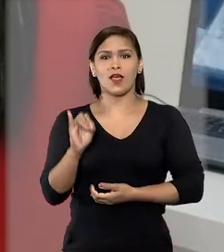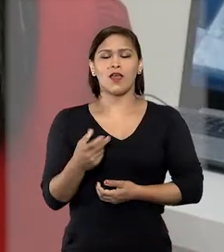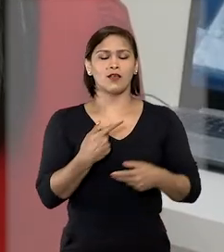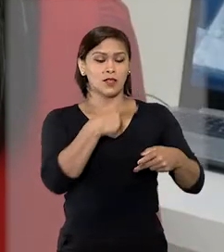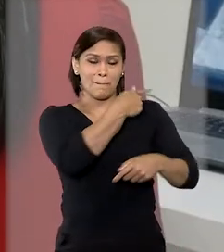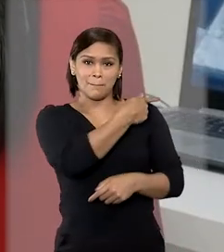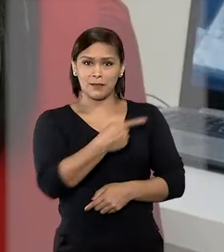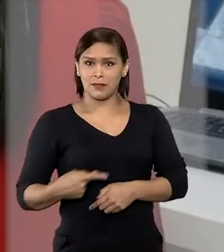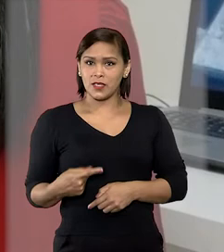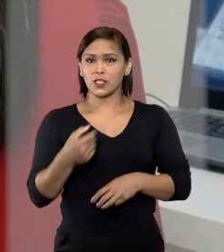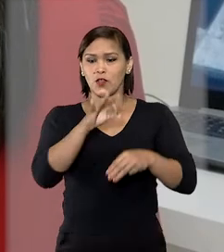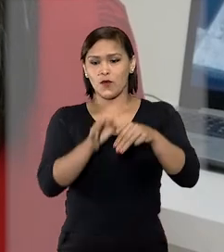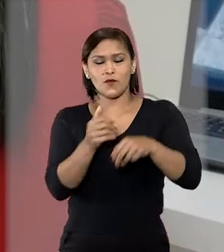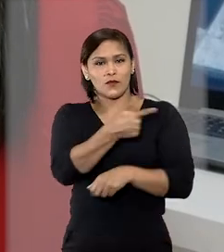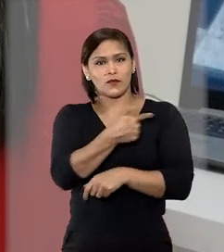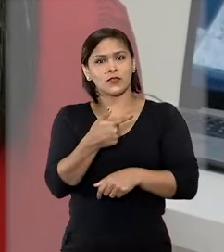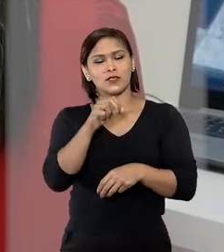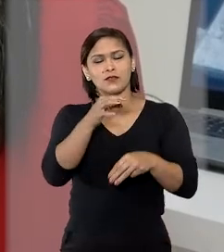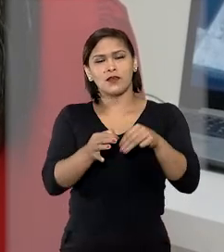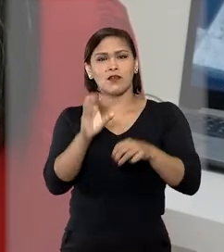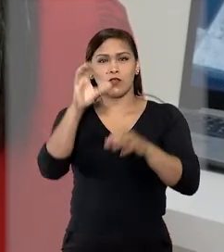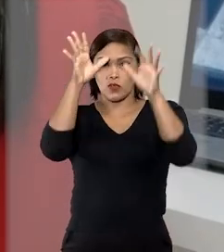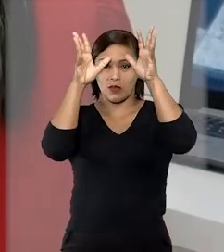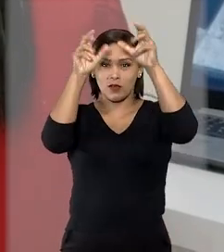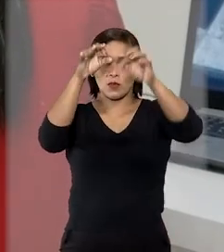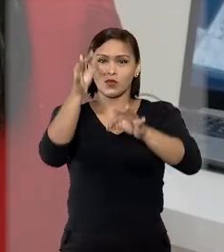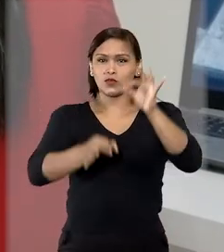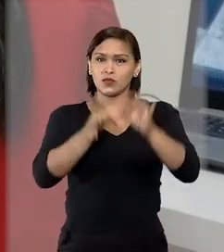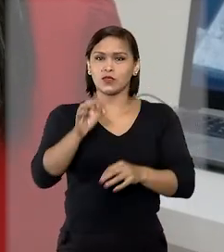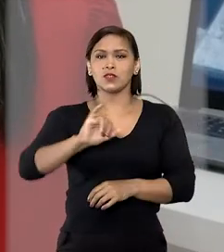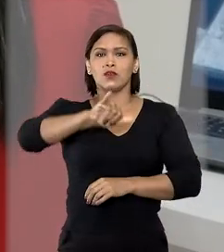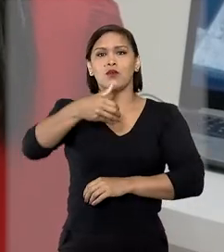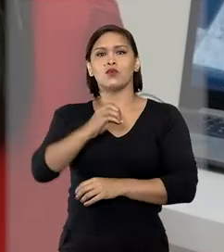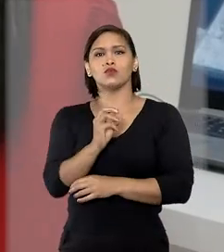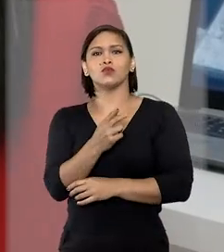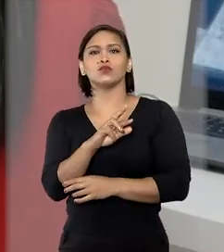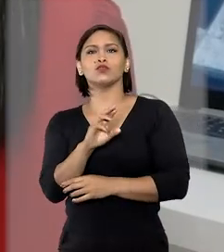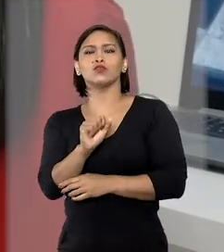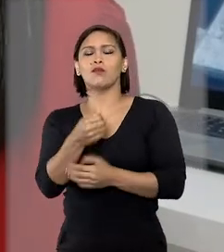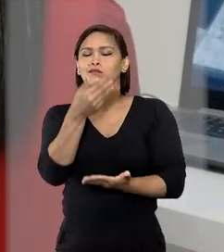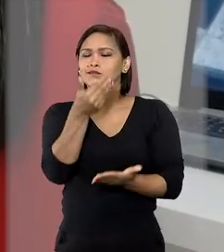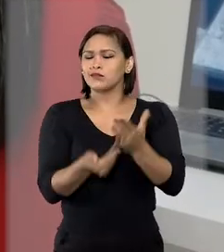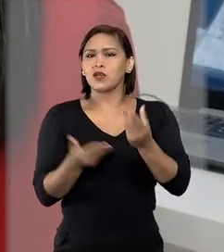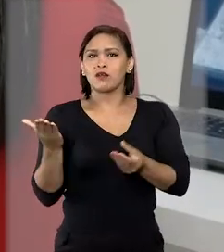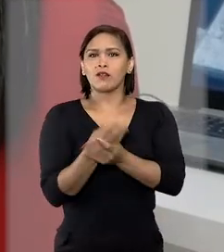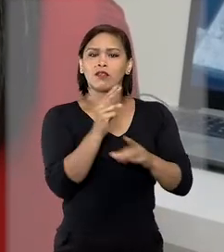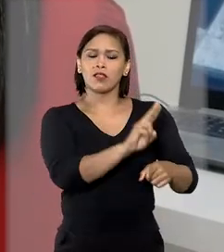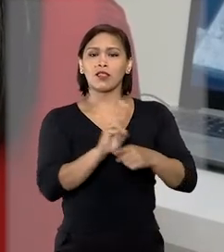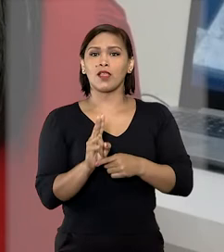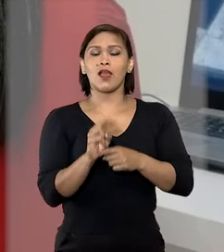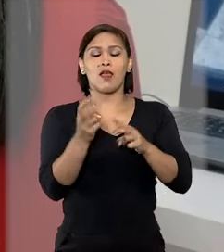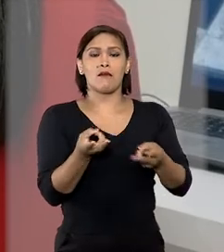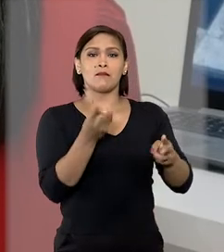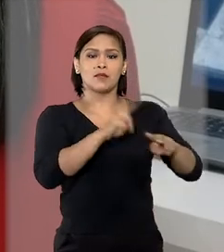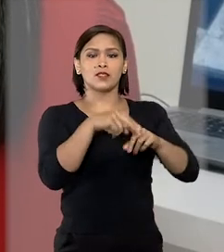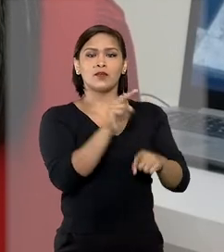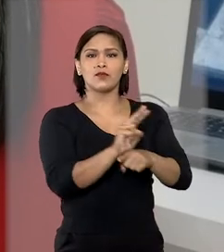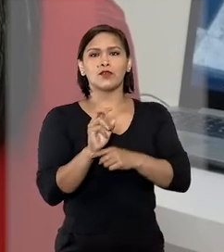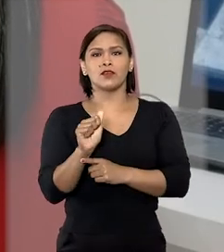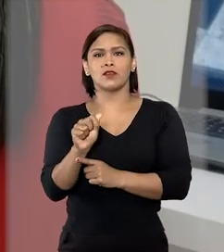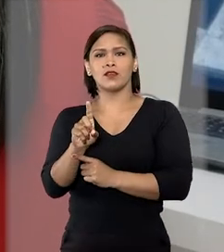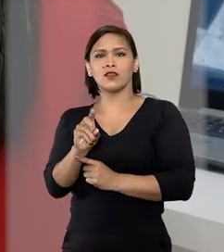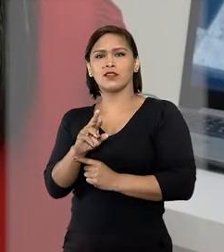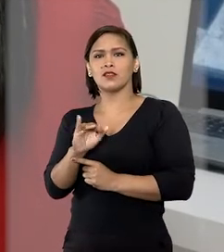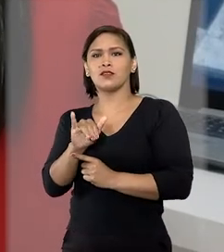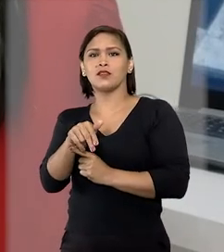No exercício da presidência, o vice-presidente do Superior Tribunal de Justiça, ministro Jorge Mussi, negou liminar para revogar a prisão preventiva de Adriano